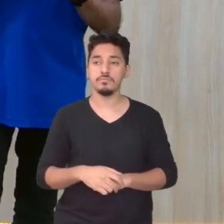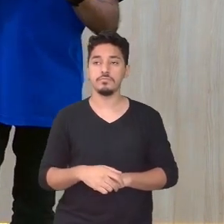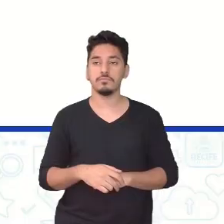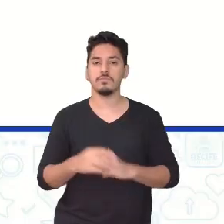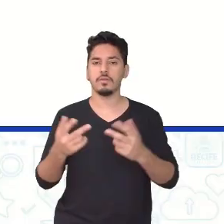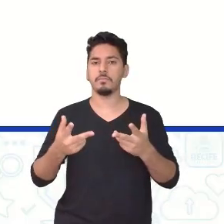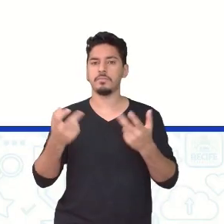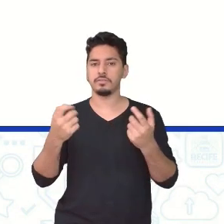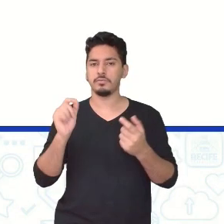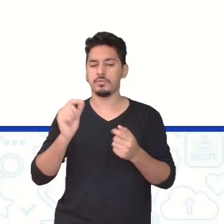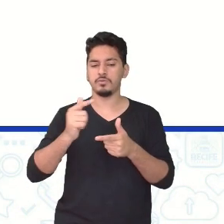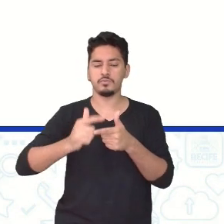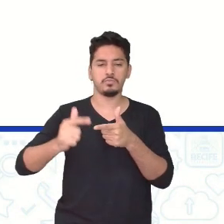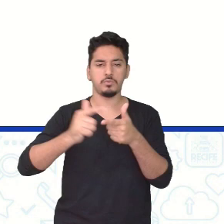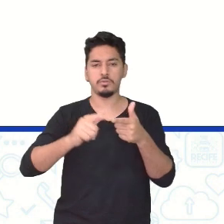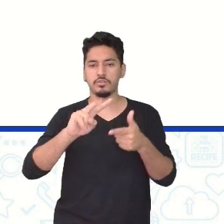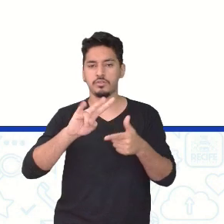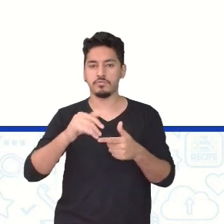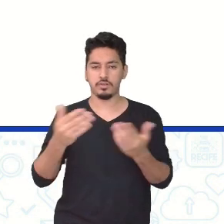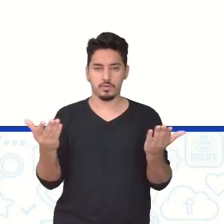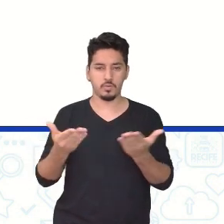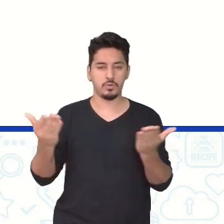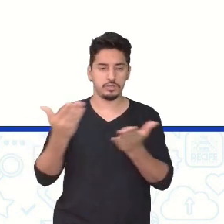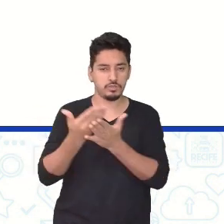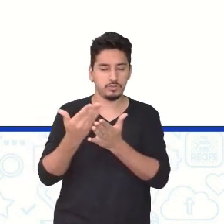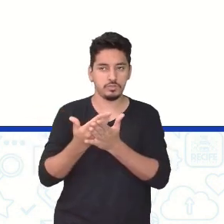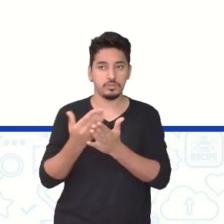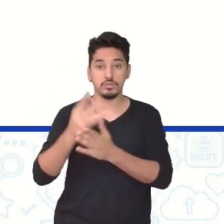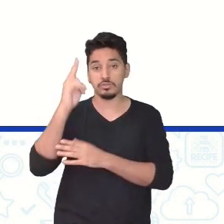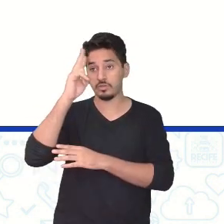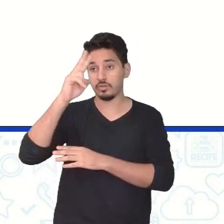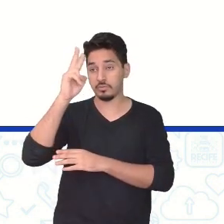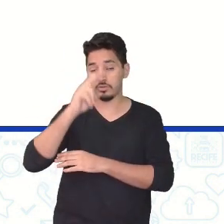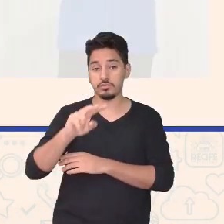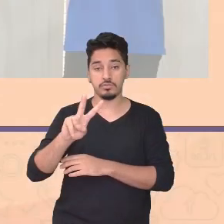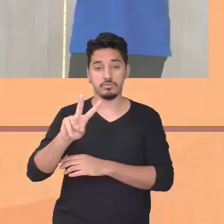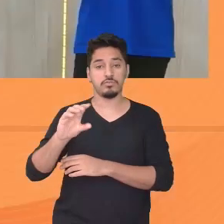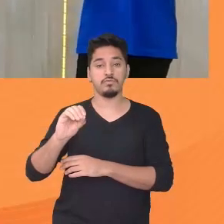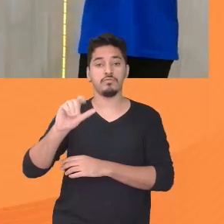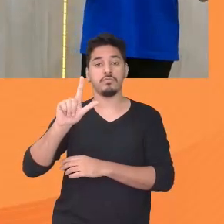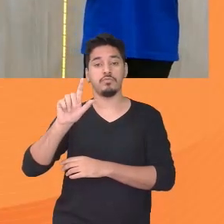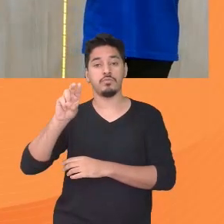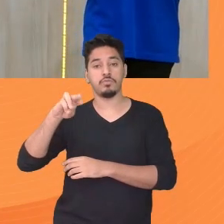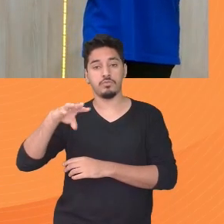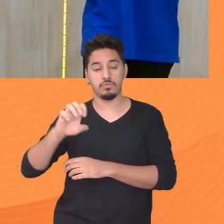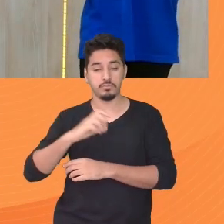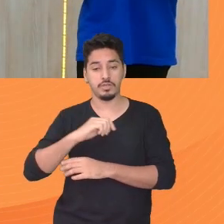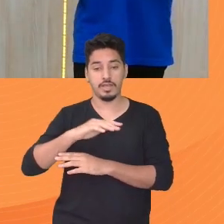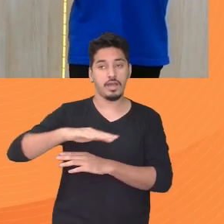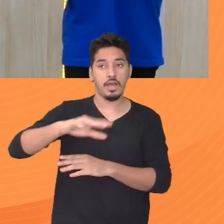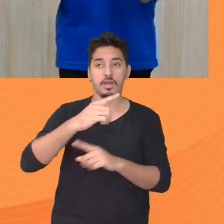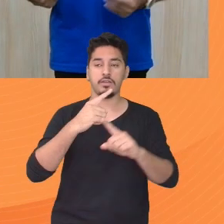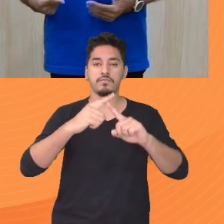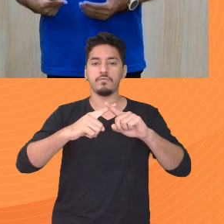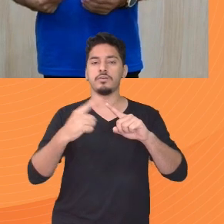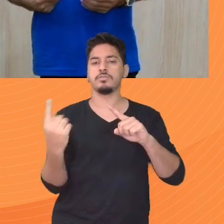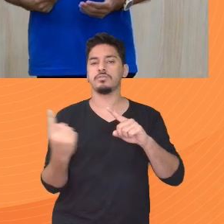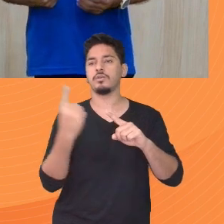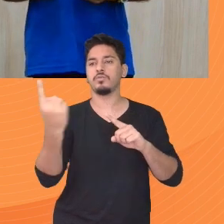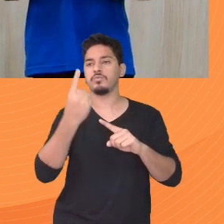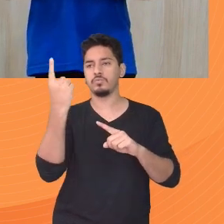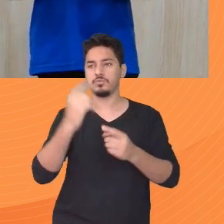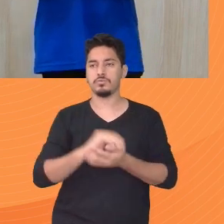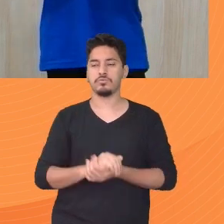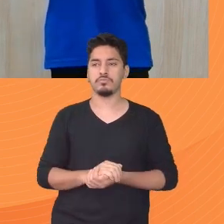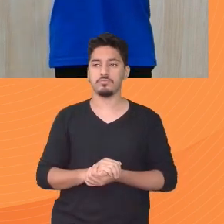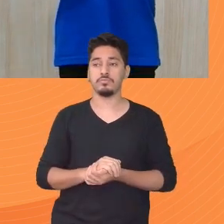perceber os problemas que a gente vai trabalhar hoje. Só lembrando aí, volume é igual à área da base vezes a altura. A altura é o